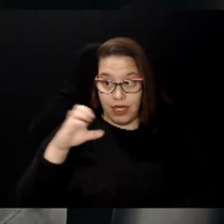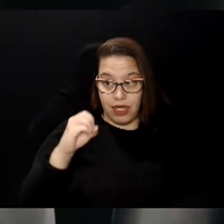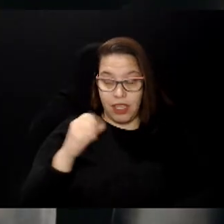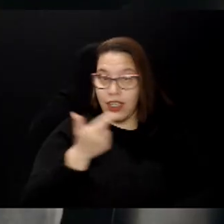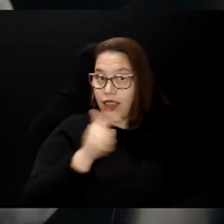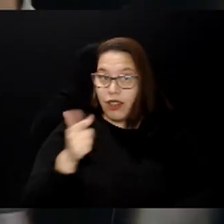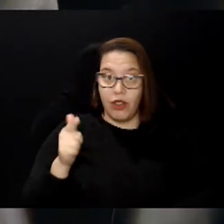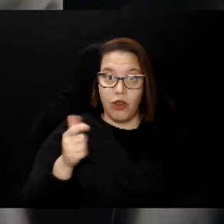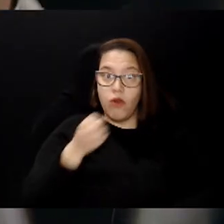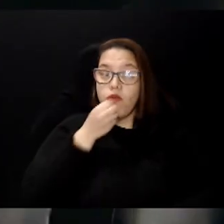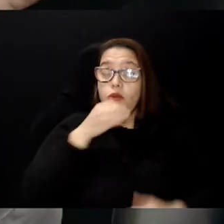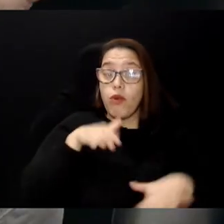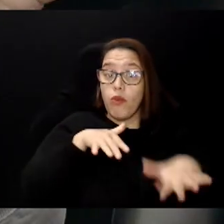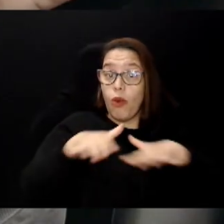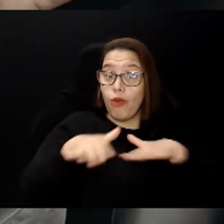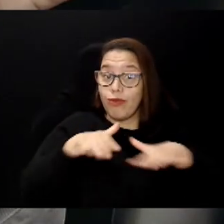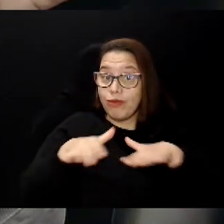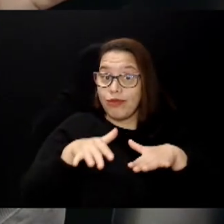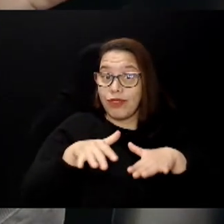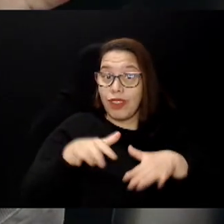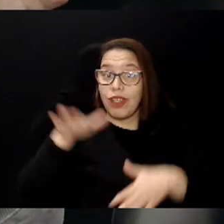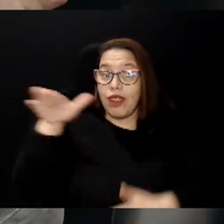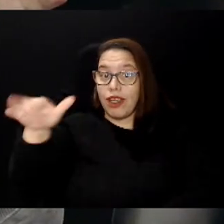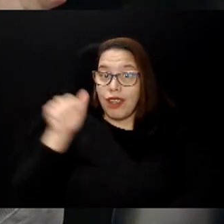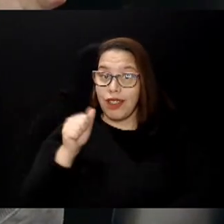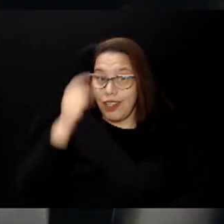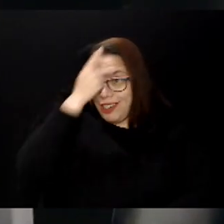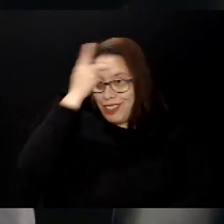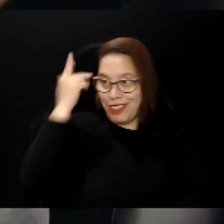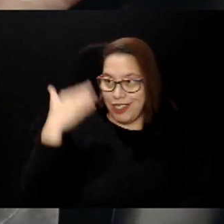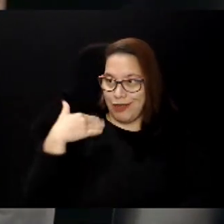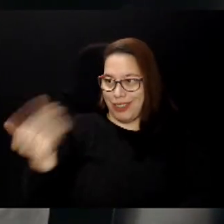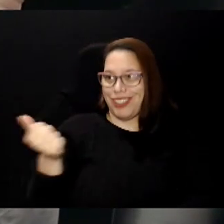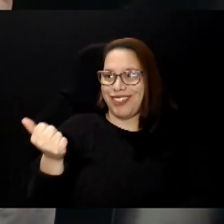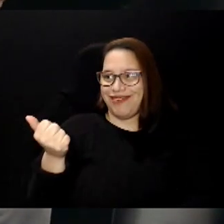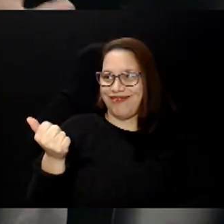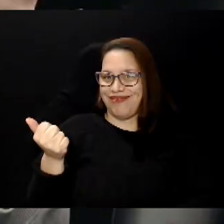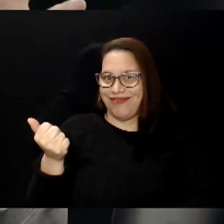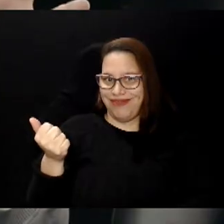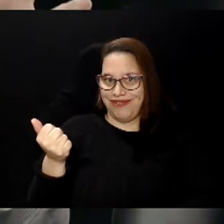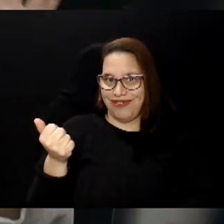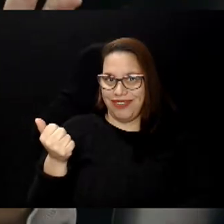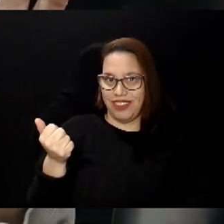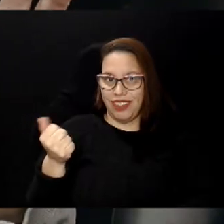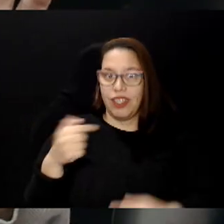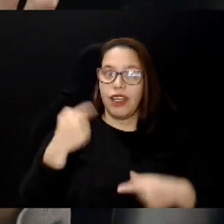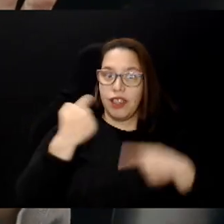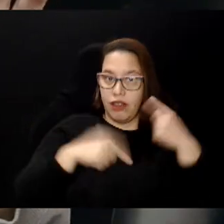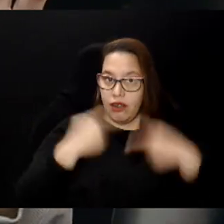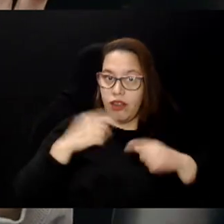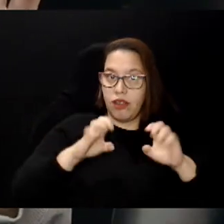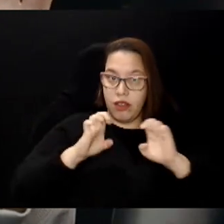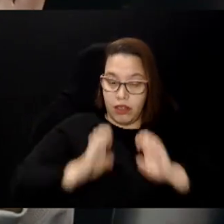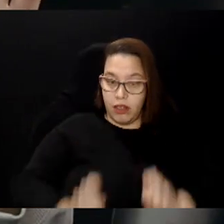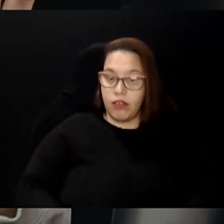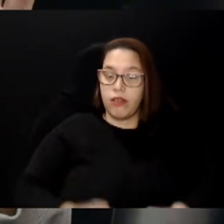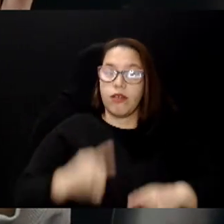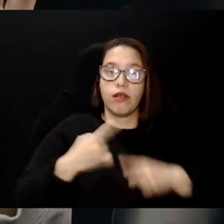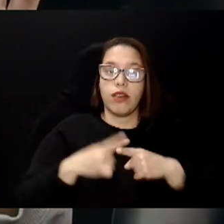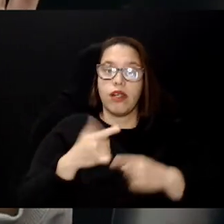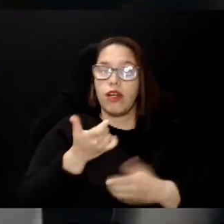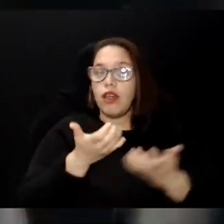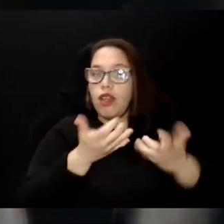momento e acionar alguém? Sim. Isso é uma discussão ética também de tempo, porque de repente eu não quero procurar